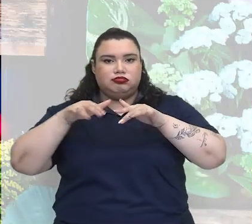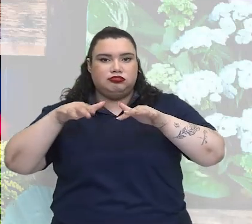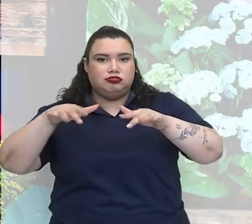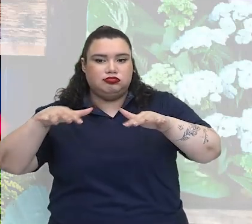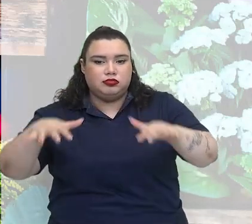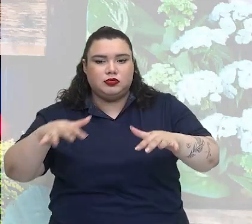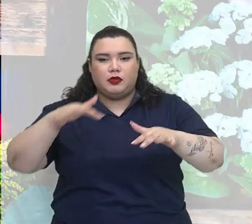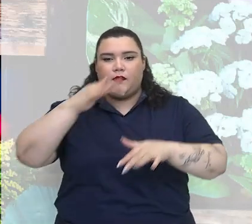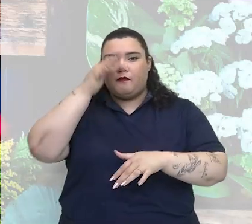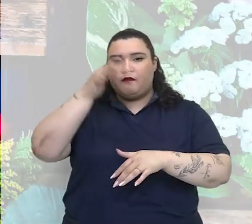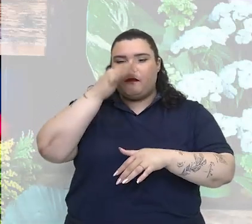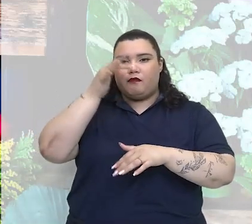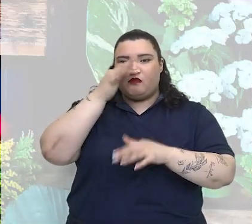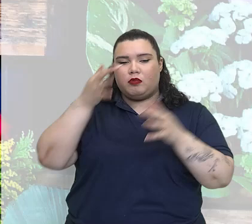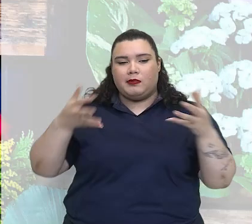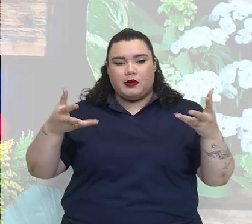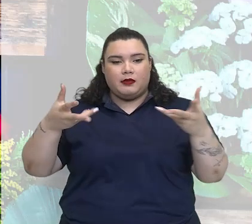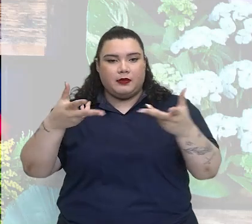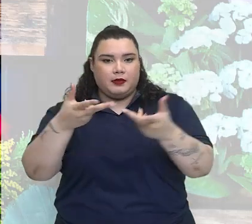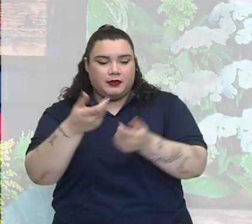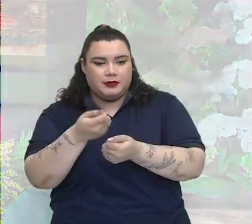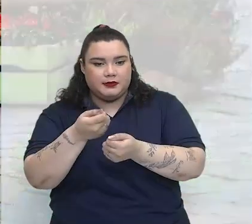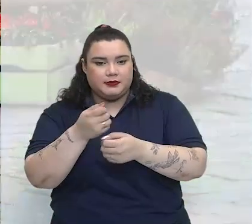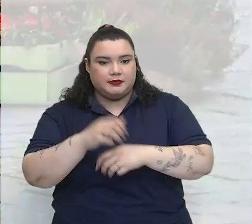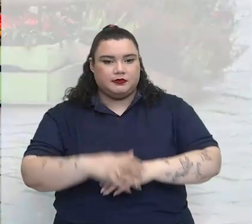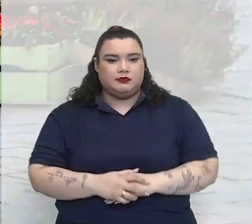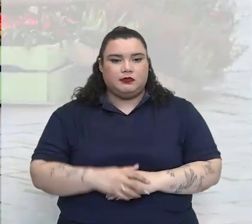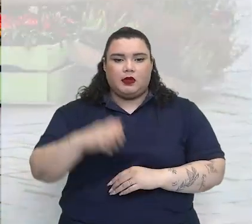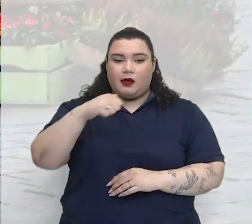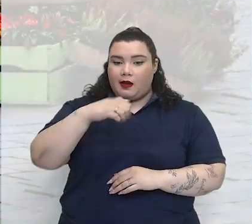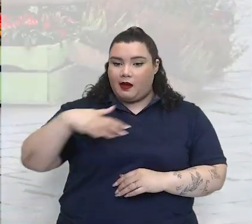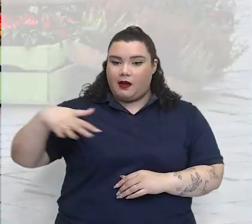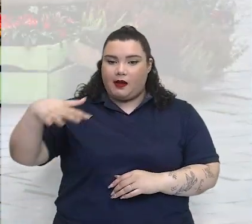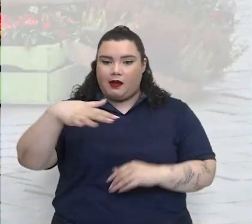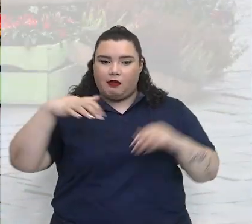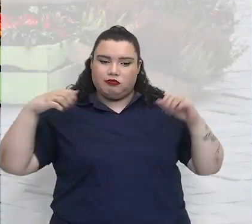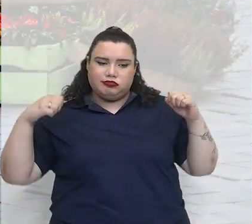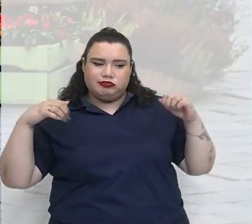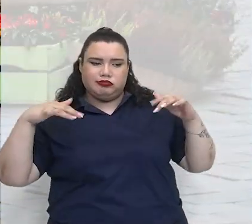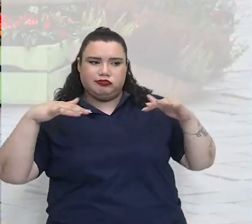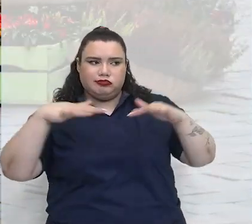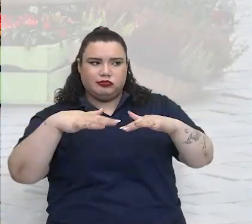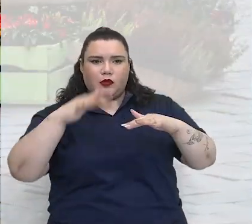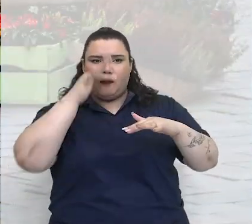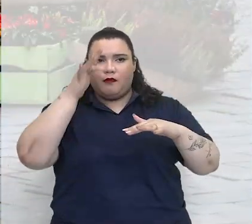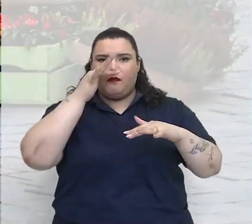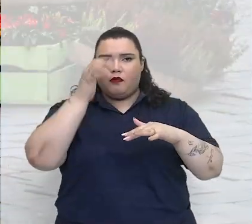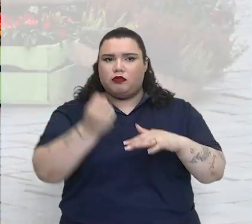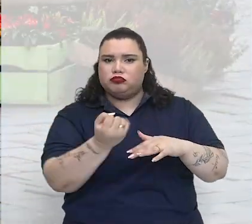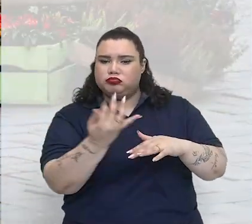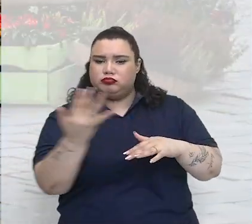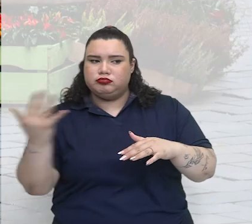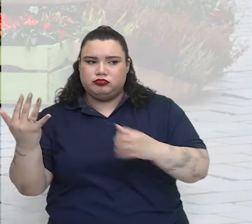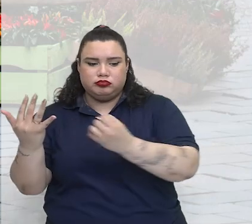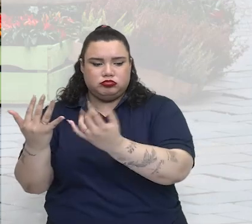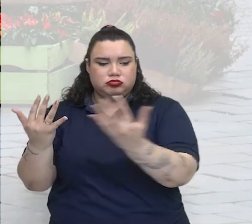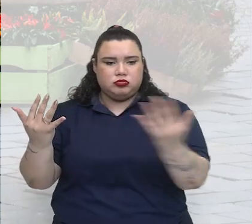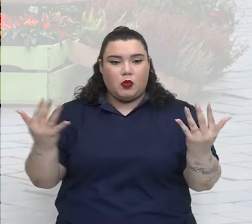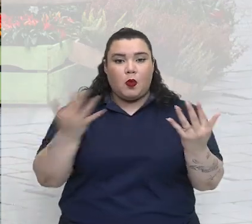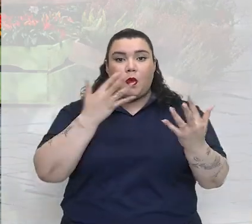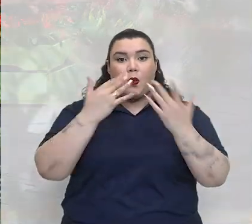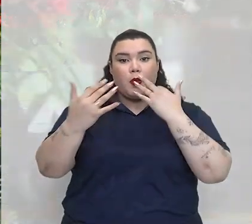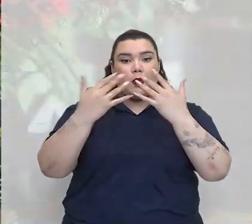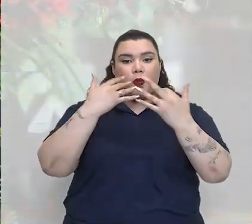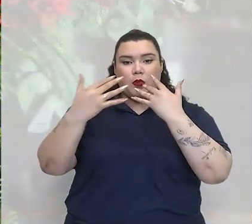Varrem para longe o tédio da tarde. É o campo que invade esse pequeno espaço com suas